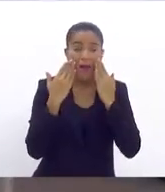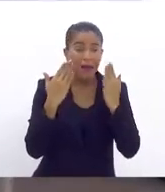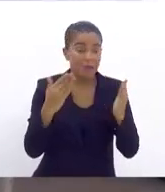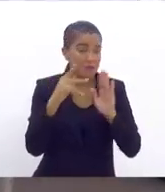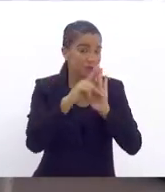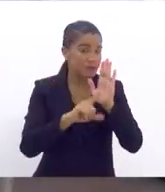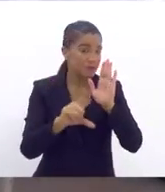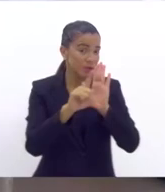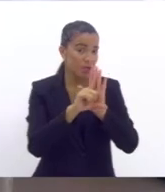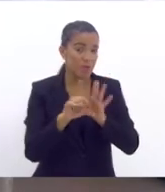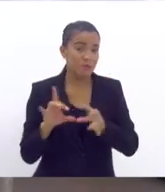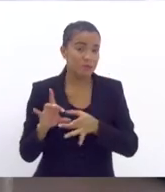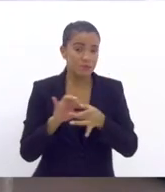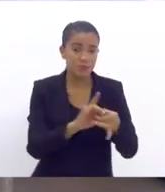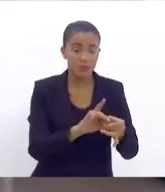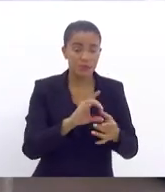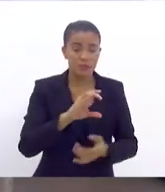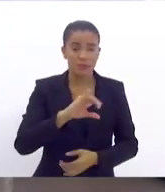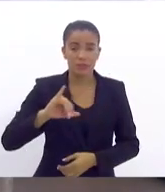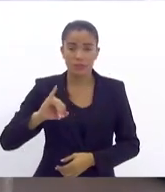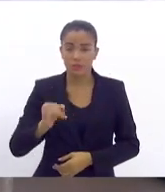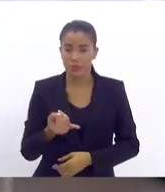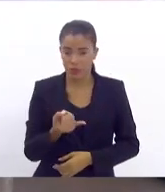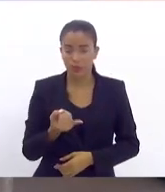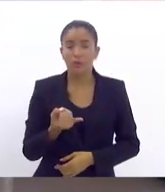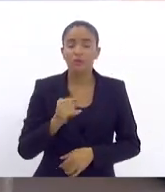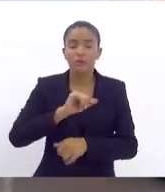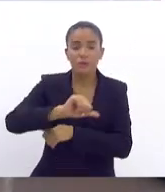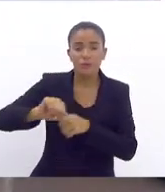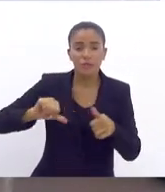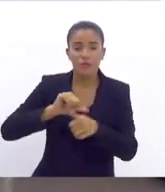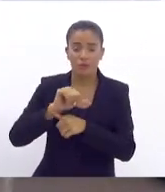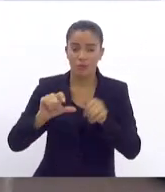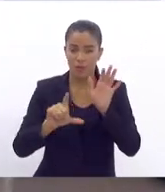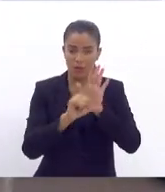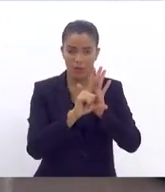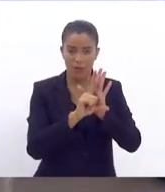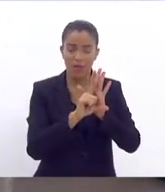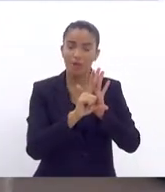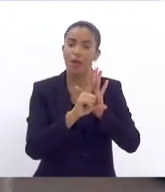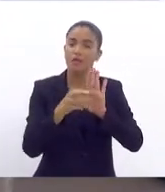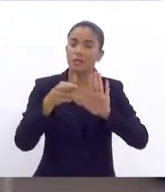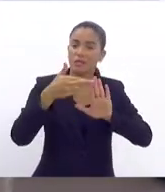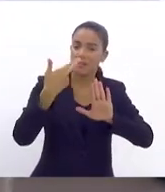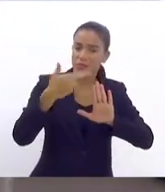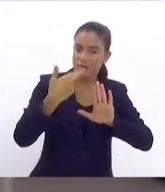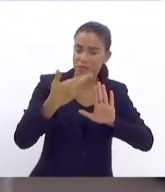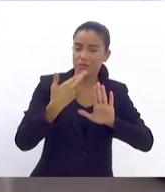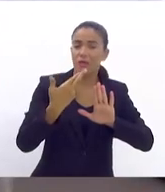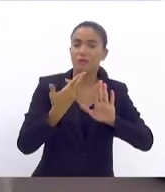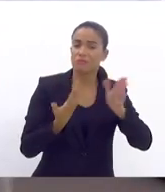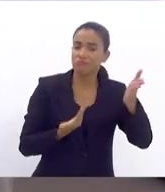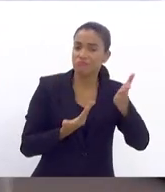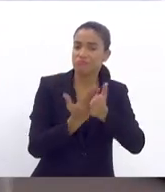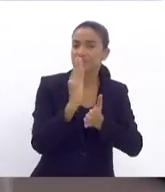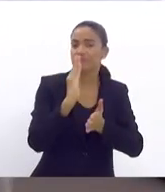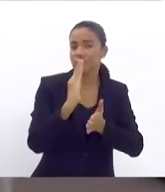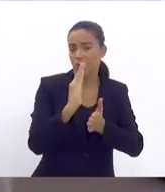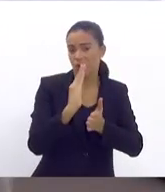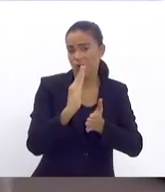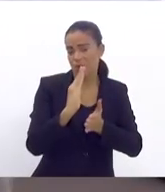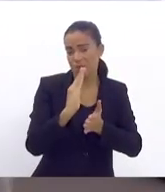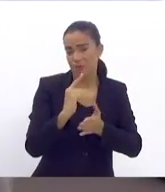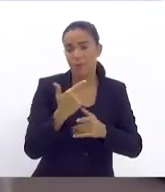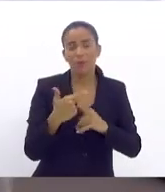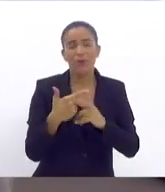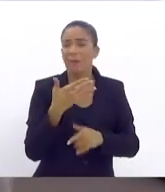projeto conjunto da CCJ, transformando em lei essa resolução e revogando o contrário, porque